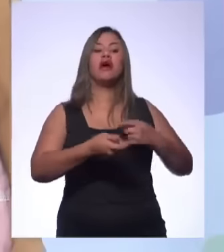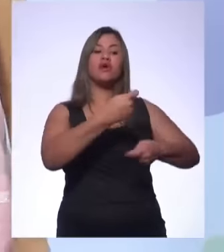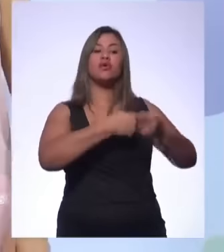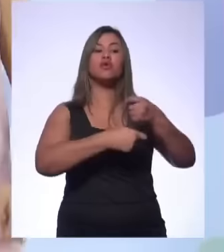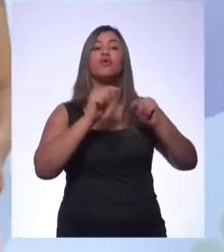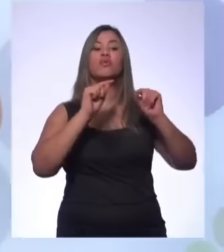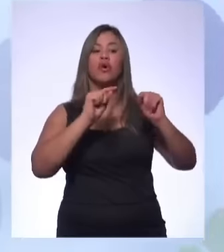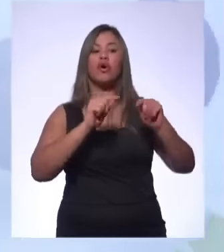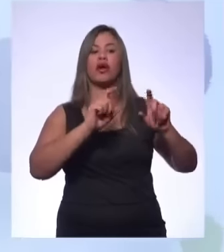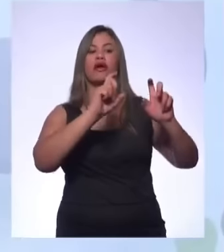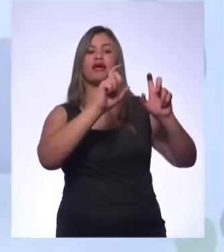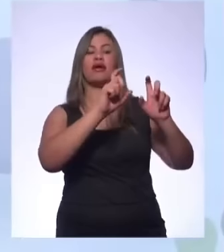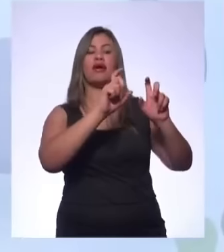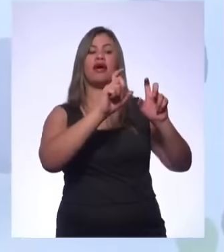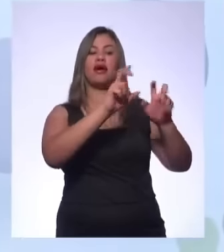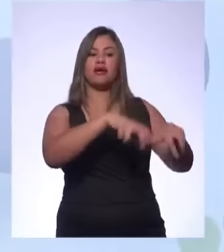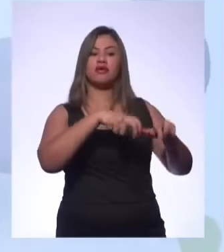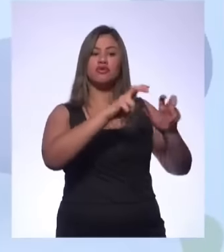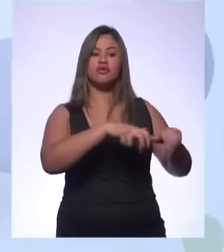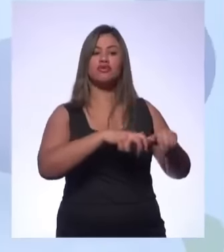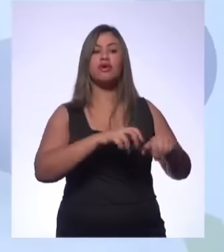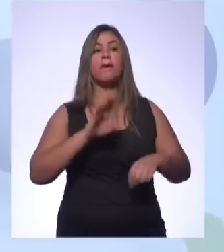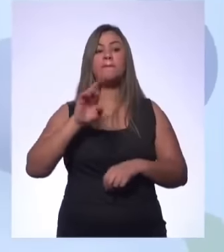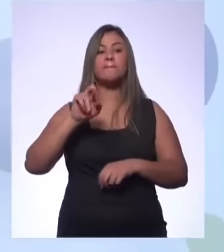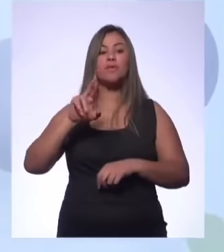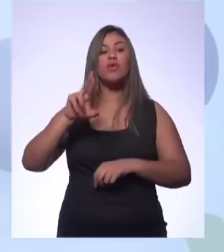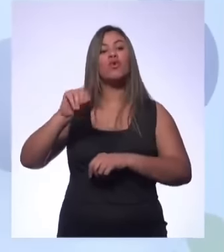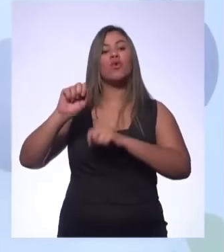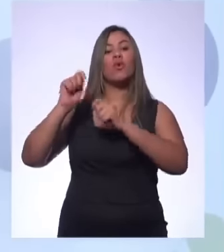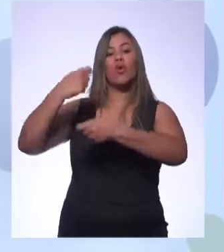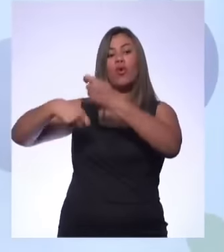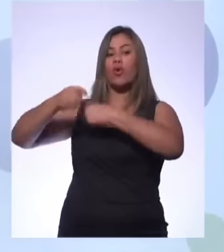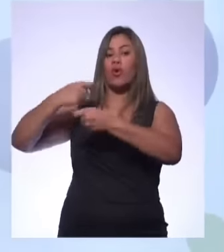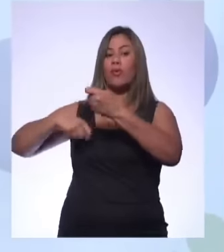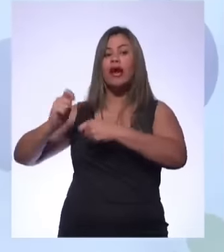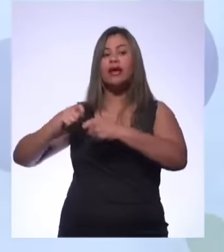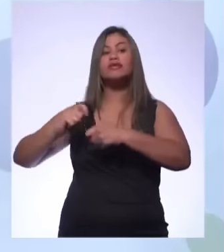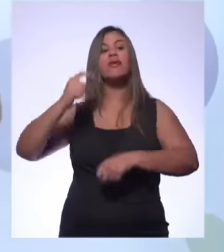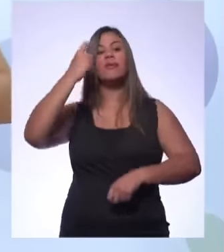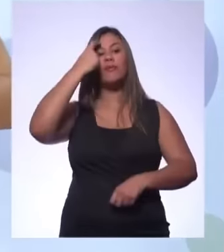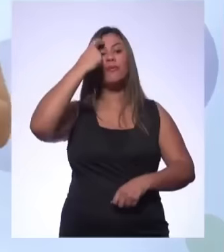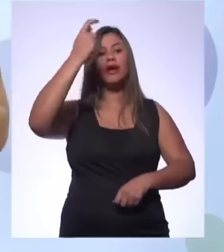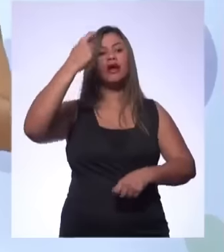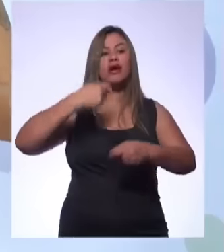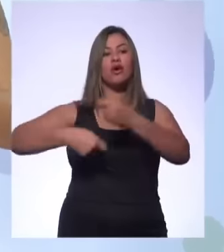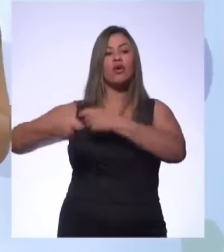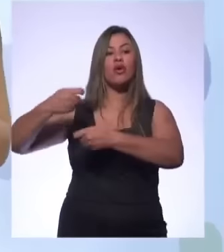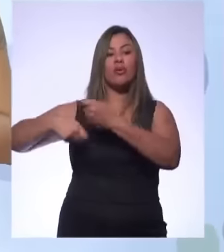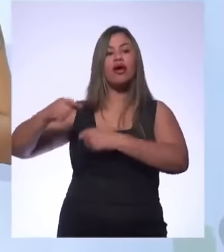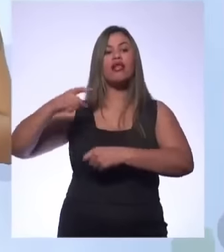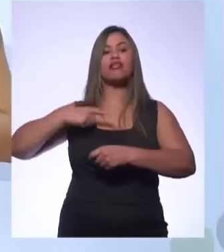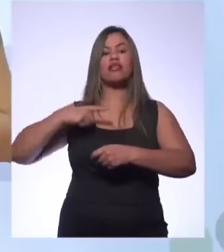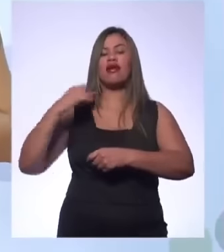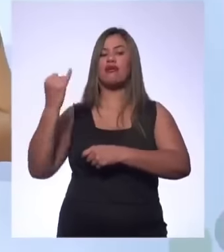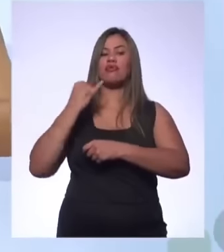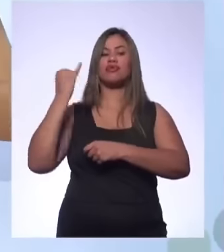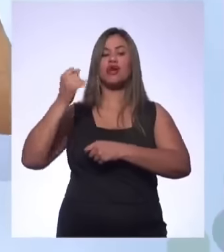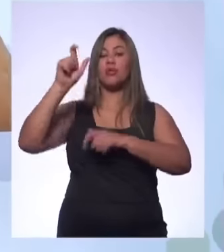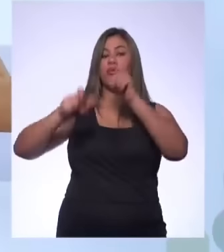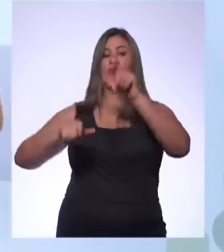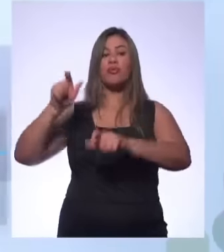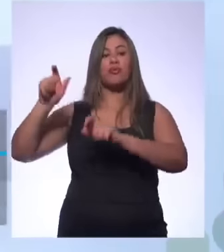agricultura. Burgo, nós temos o comércio, certo? E na figura do comércio, nós temos aí a grande importância dos